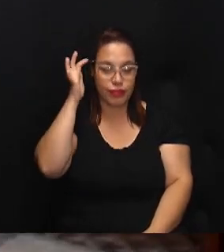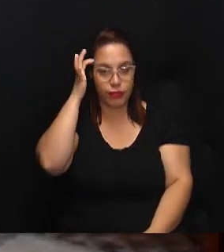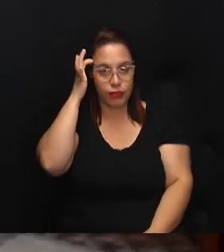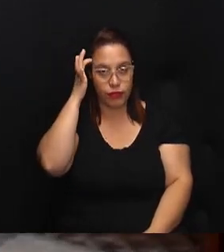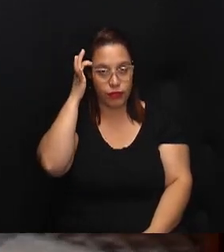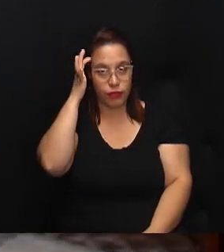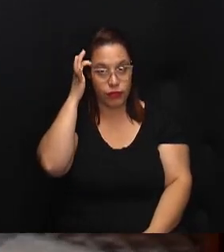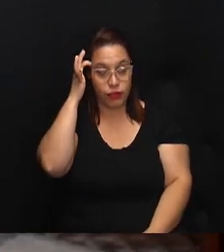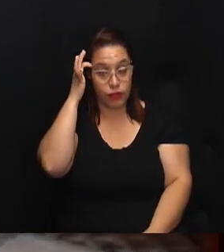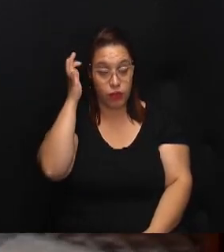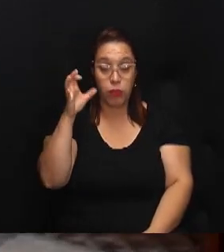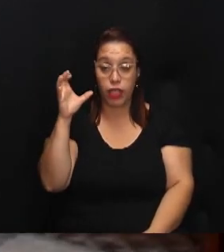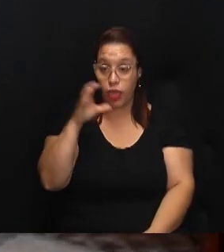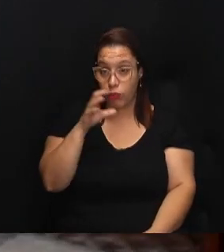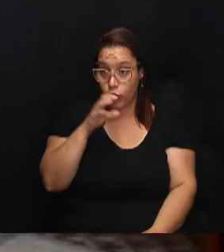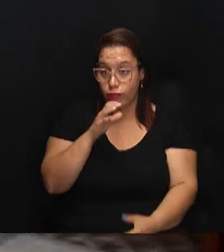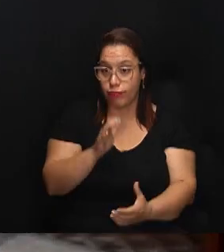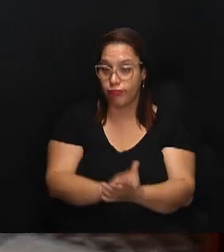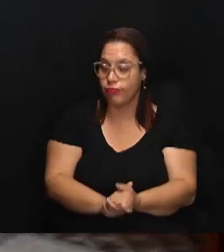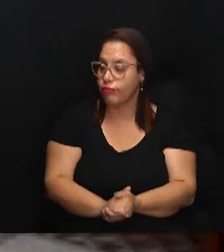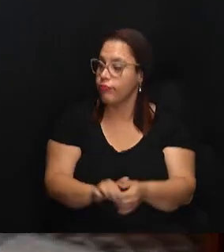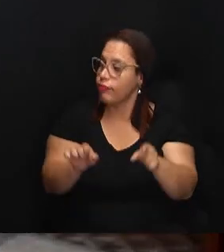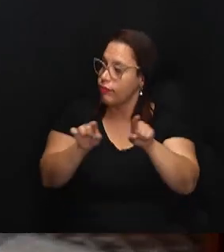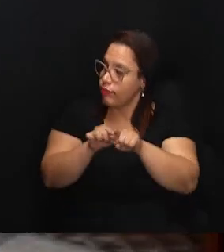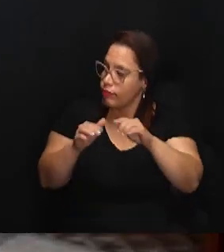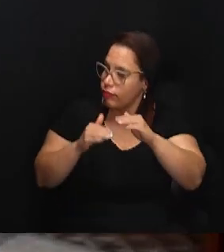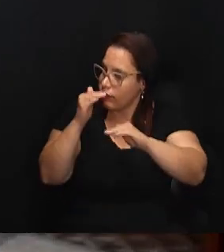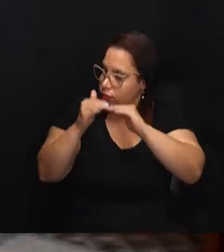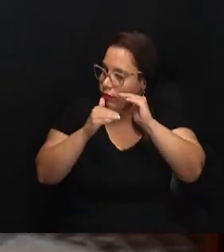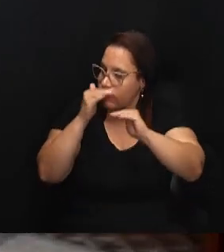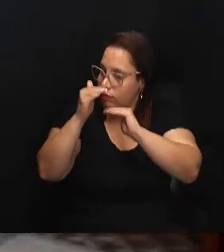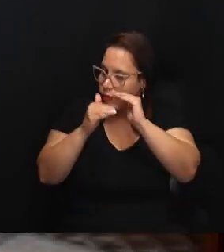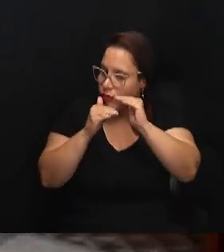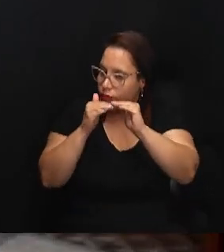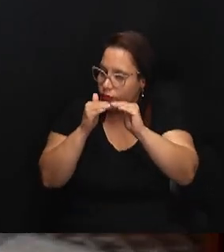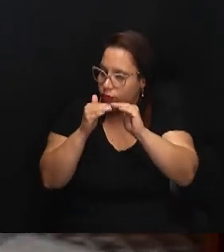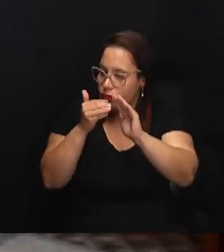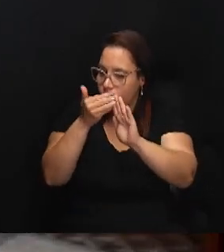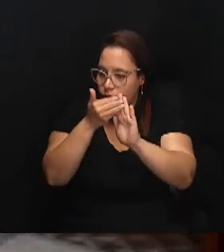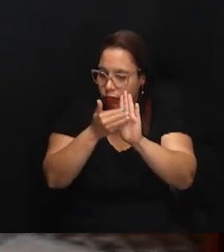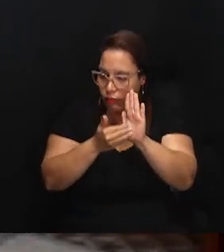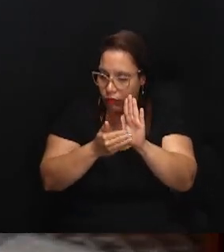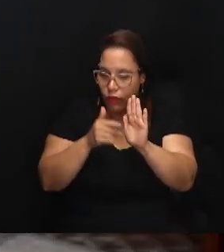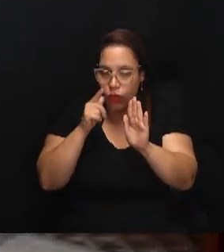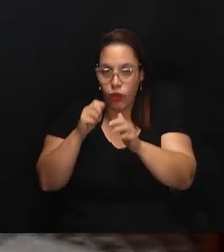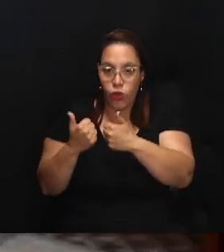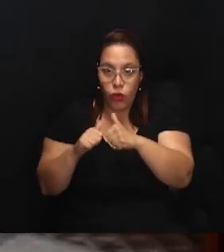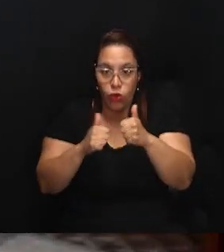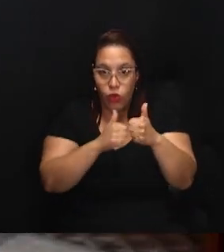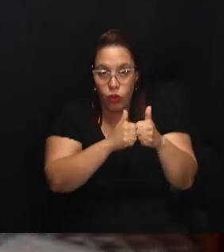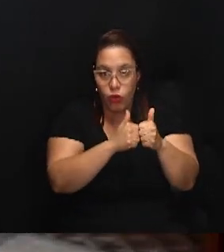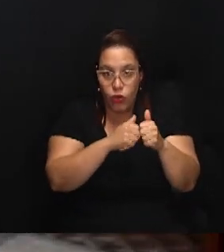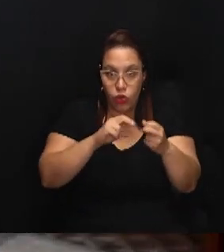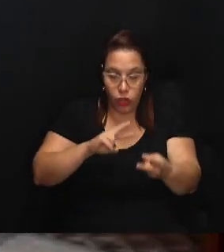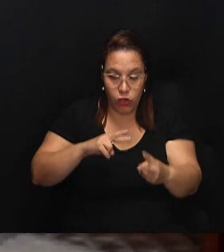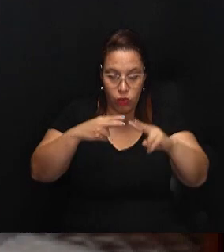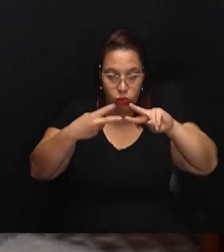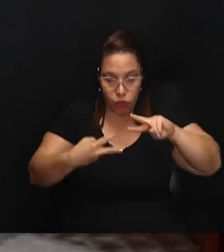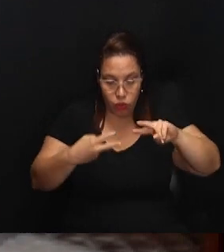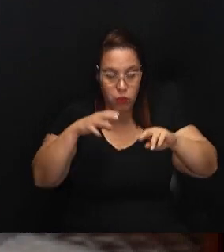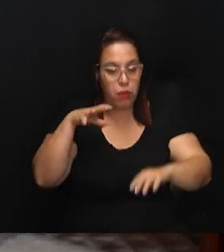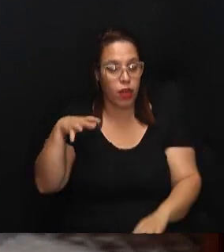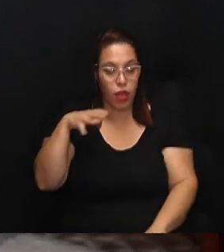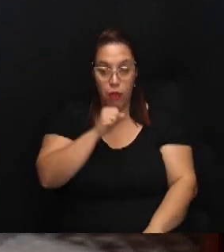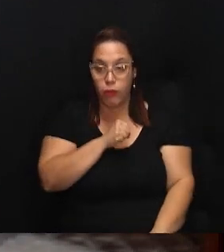os dados sobre essas espécies mais rapidamente. Nós também desenvolvemos várias plataformas para conseguir analisar os